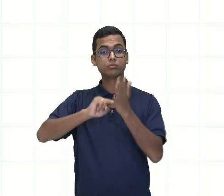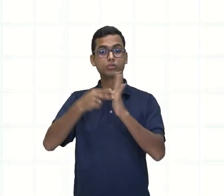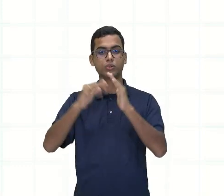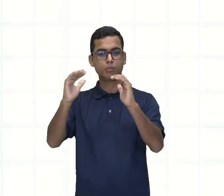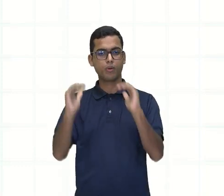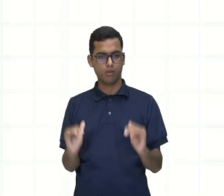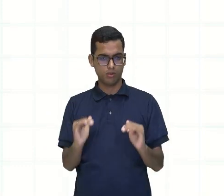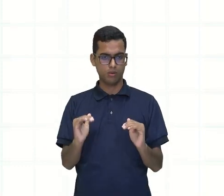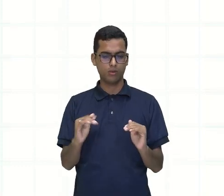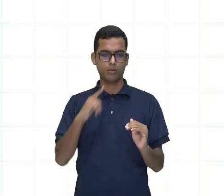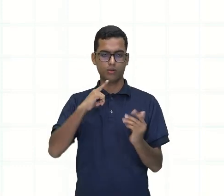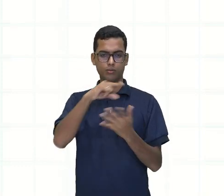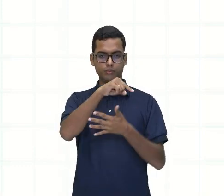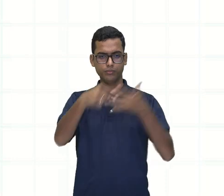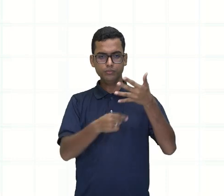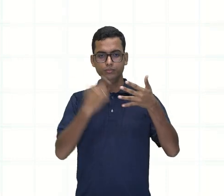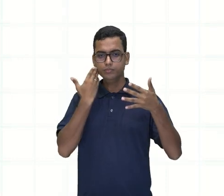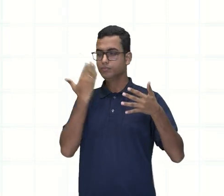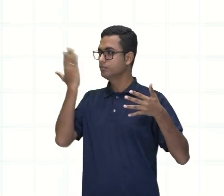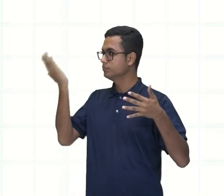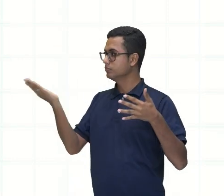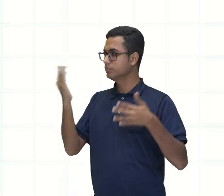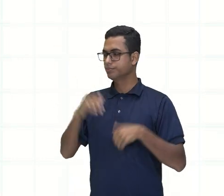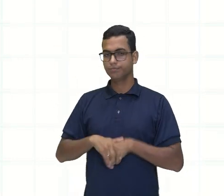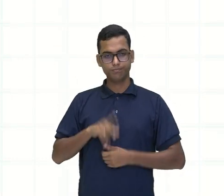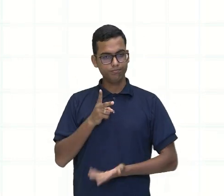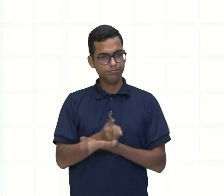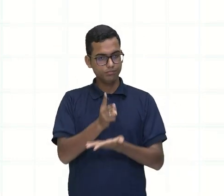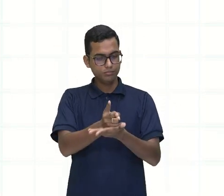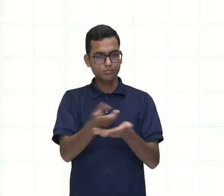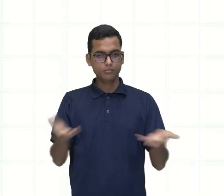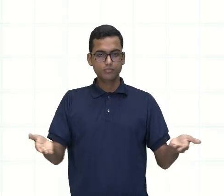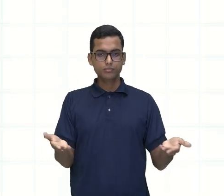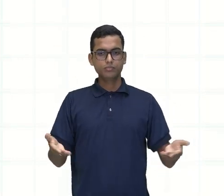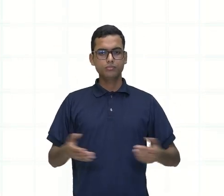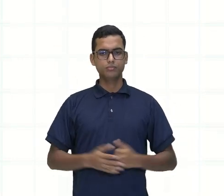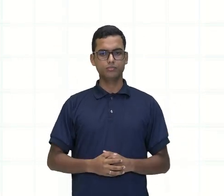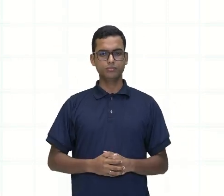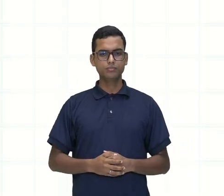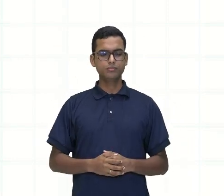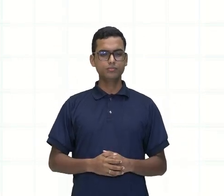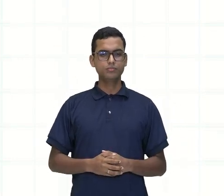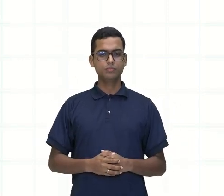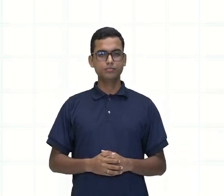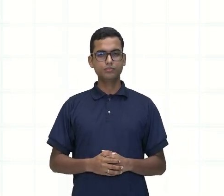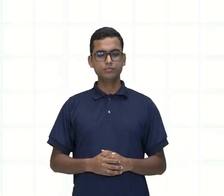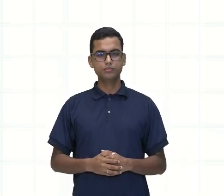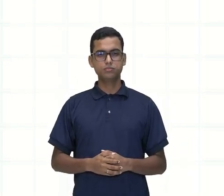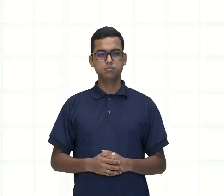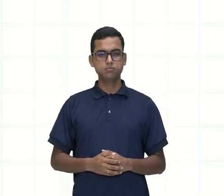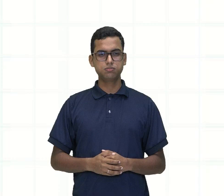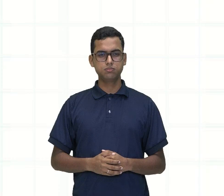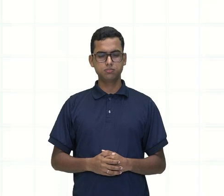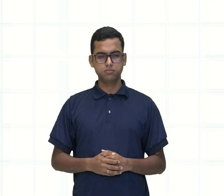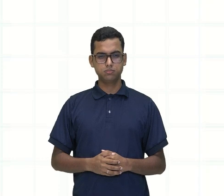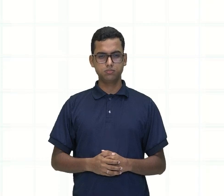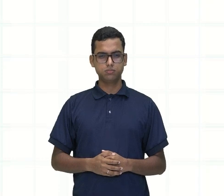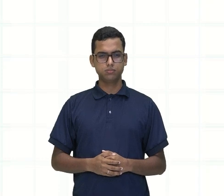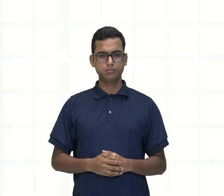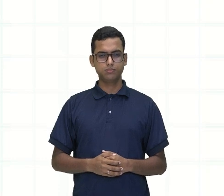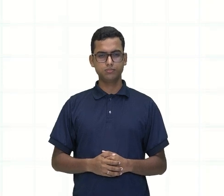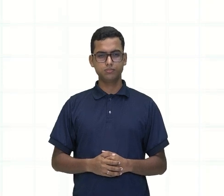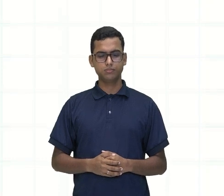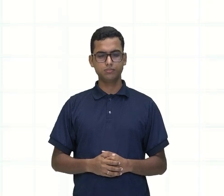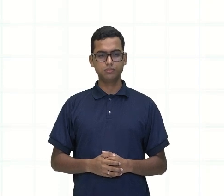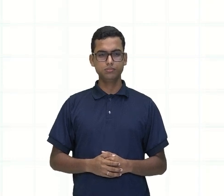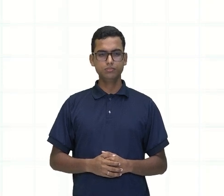Então, abaixo tem uma listinha ali, tá? Continuando o comando, ele diz o seguinte: You may use, né? Você deve